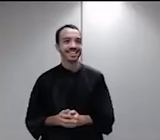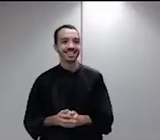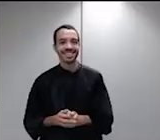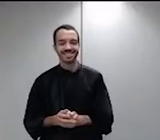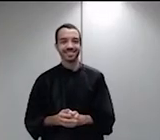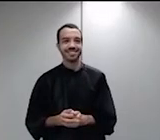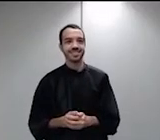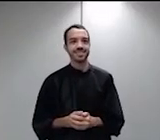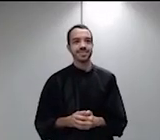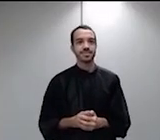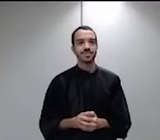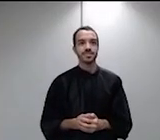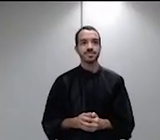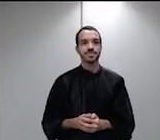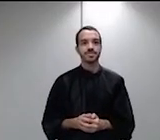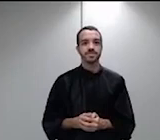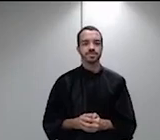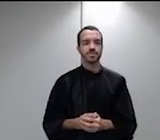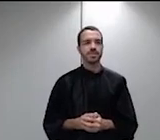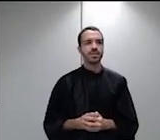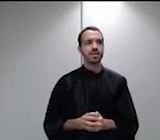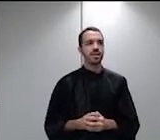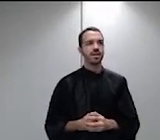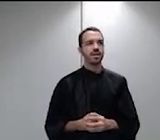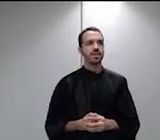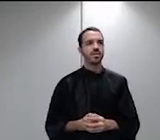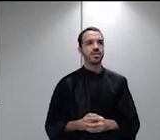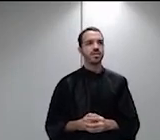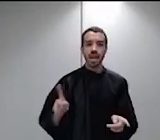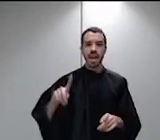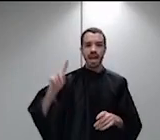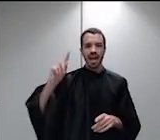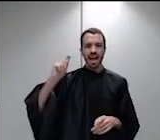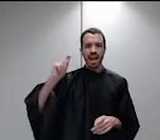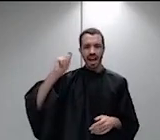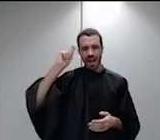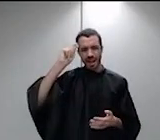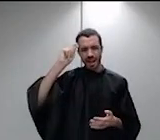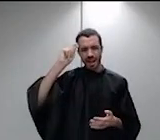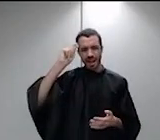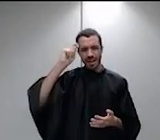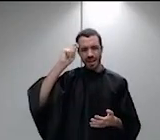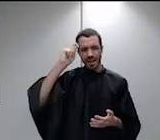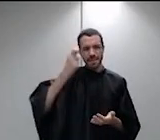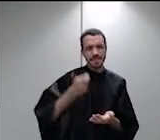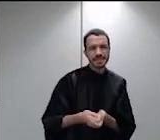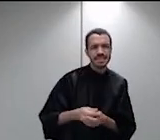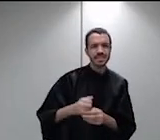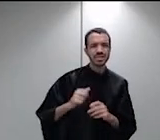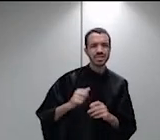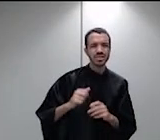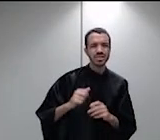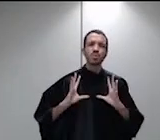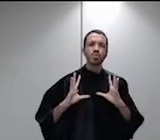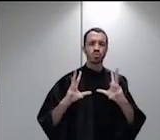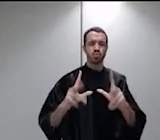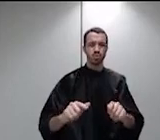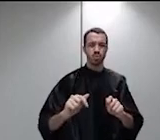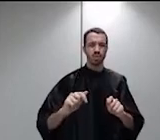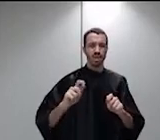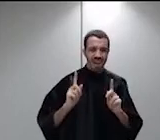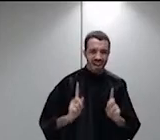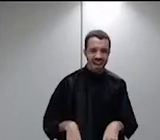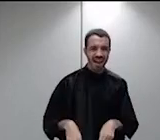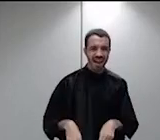abrigo somente foi tomada quando a criança estava com 8 meses de vida. A ministra explicou ainda que hoje, por força de uma liminar